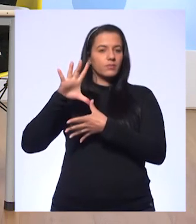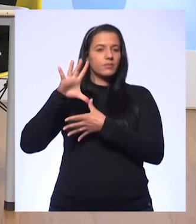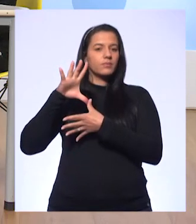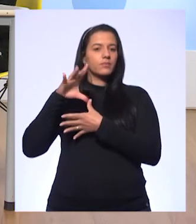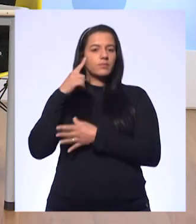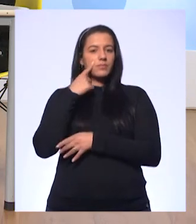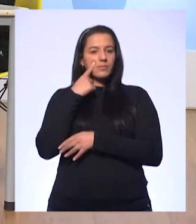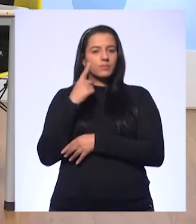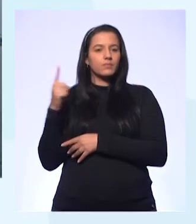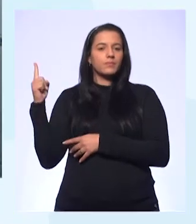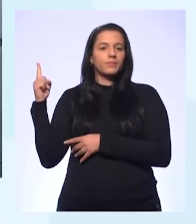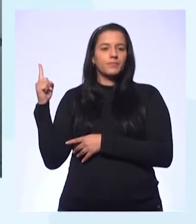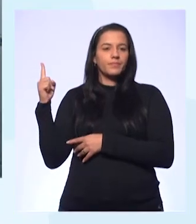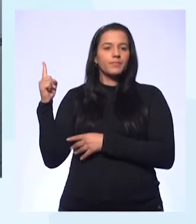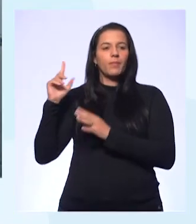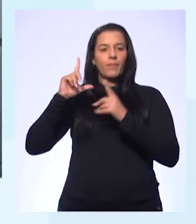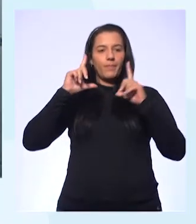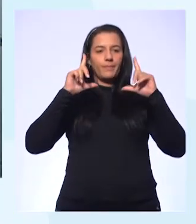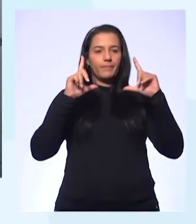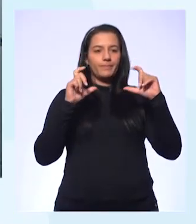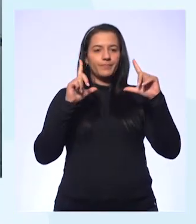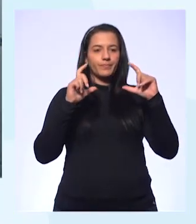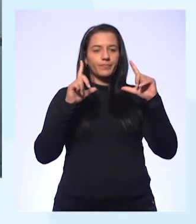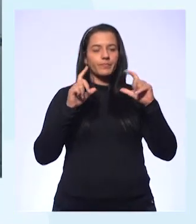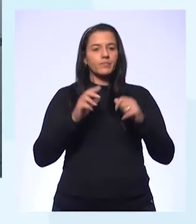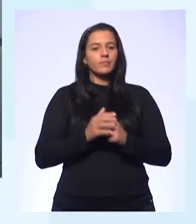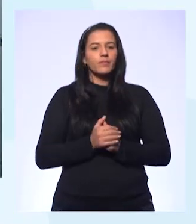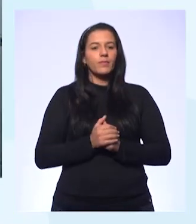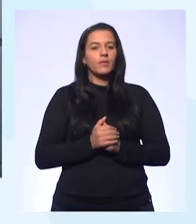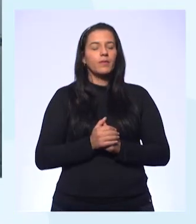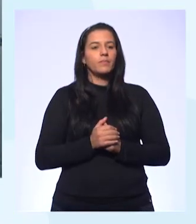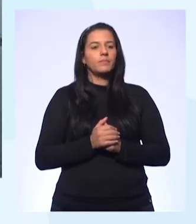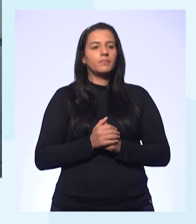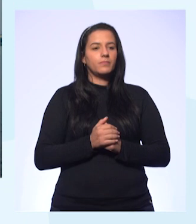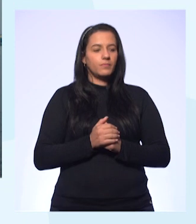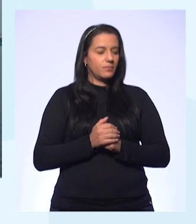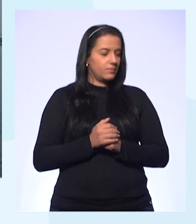uma foto, né, que ela foi tirada